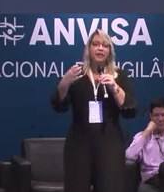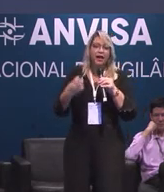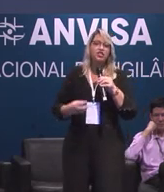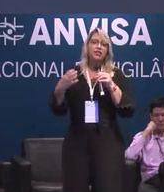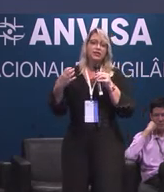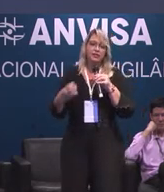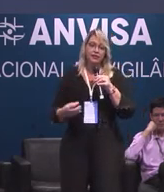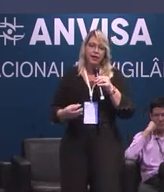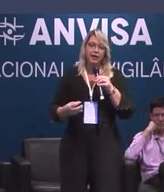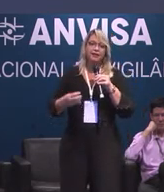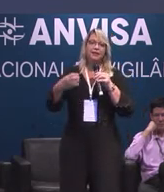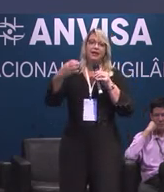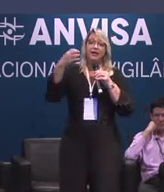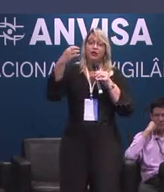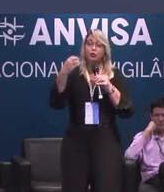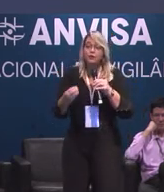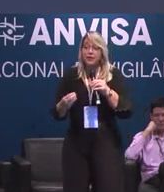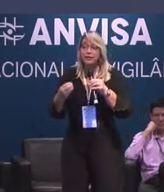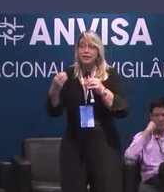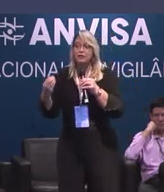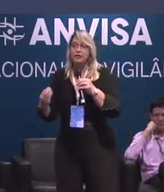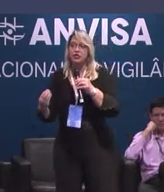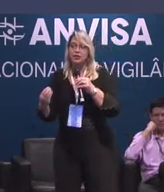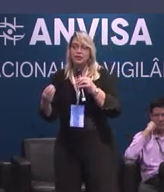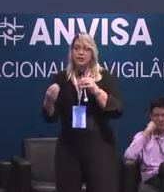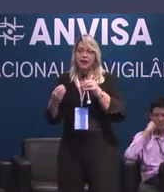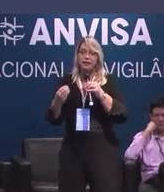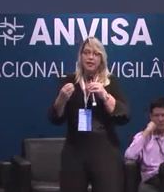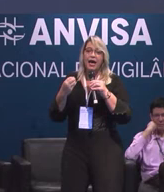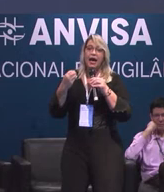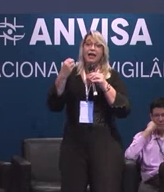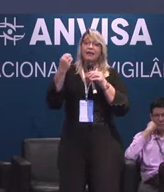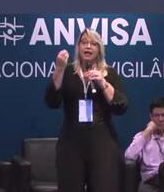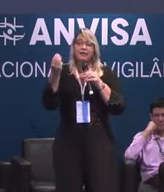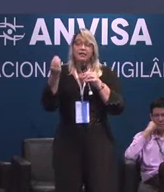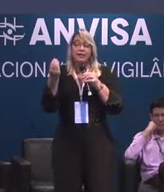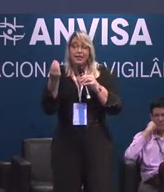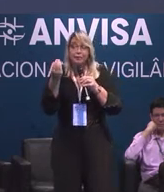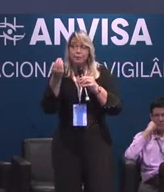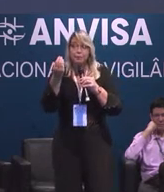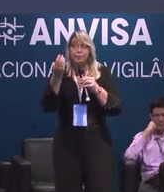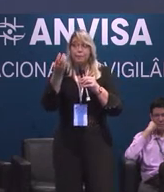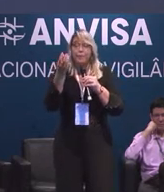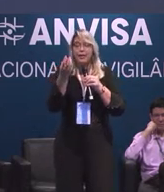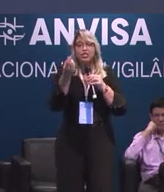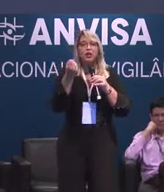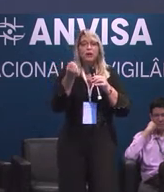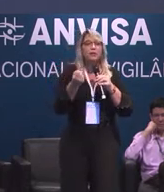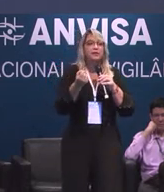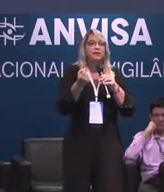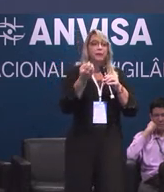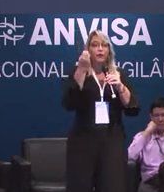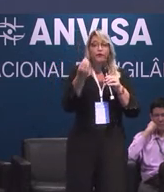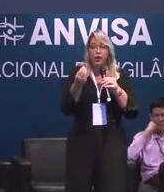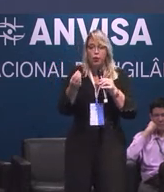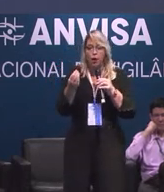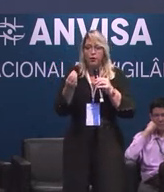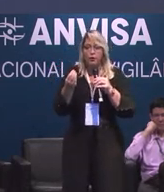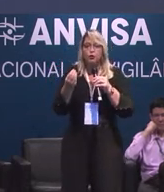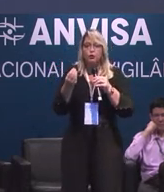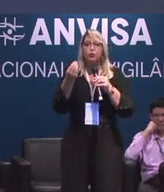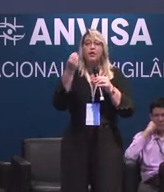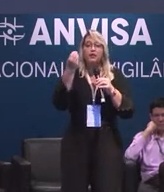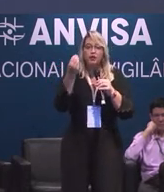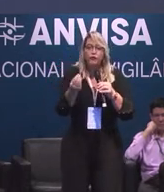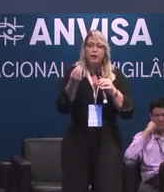das necessidades, dos vazios assistenciais, a análise mais, digamos assim, profícua do